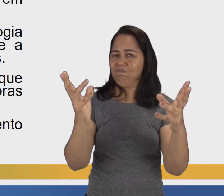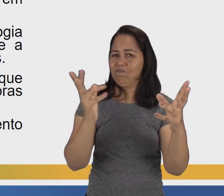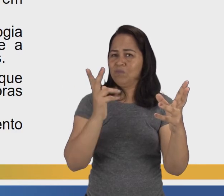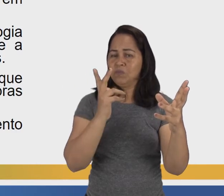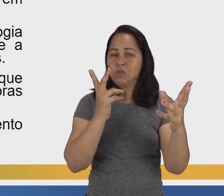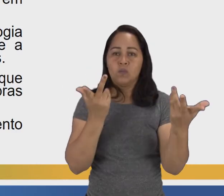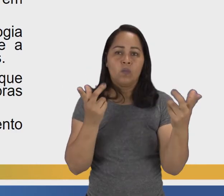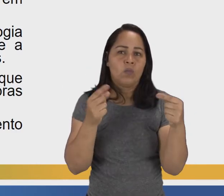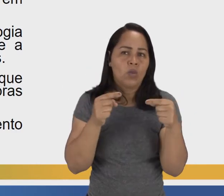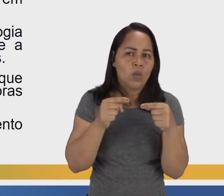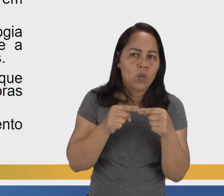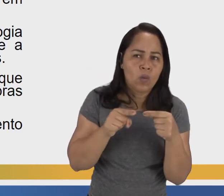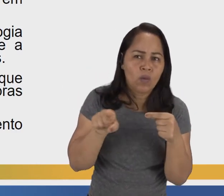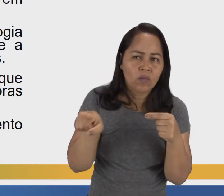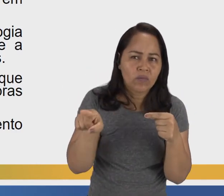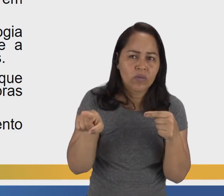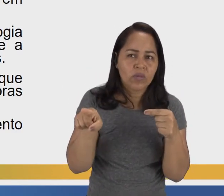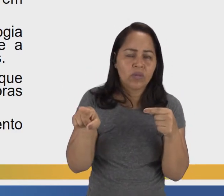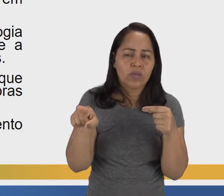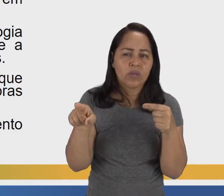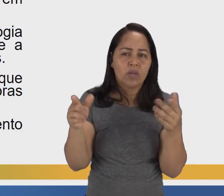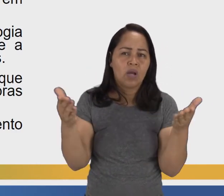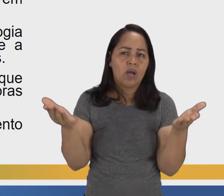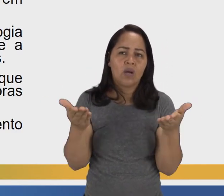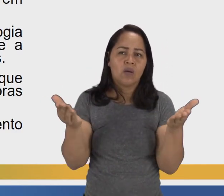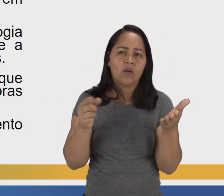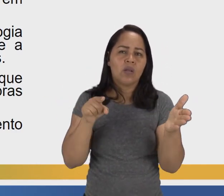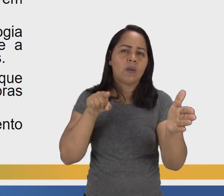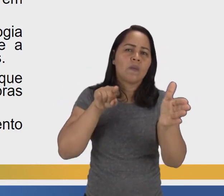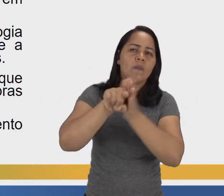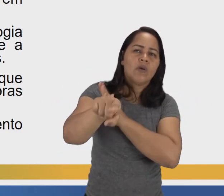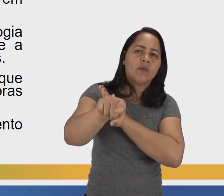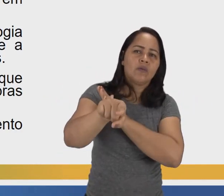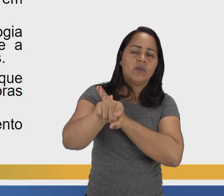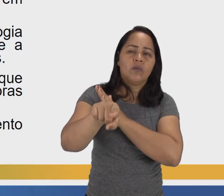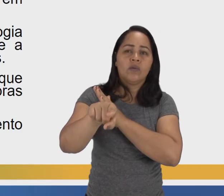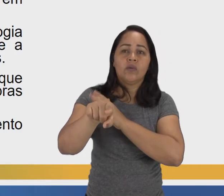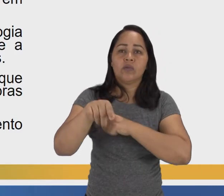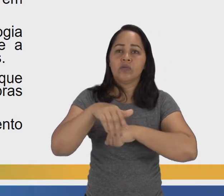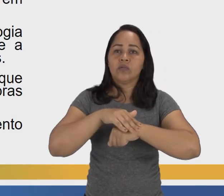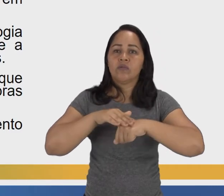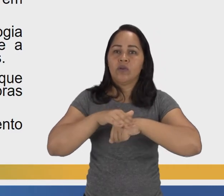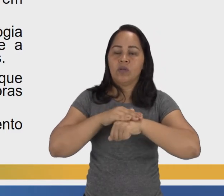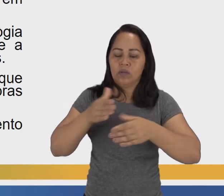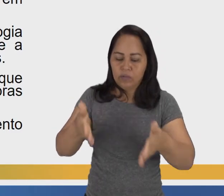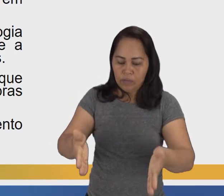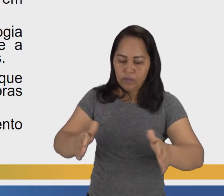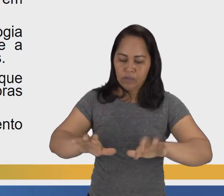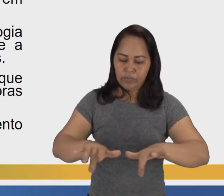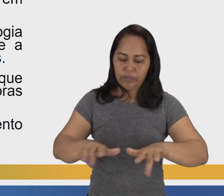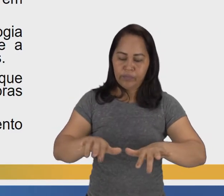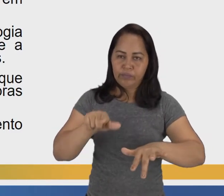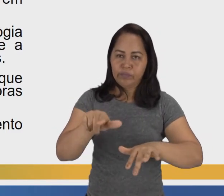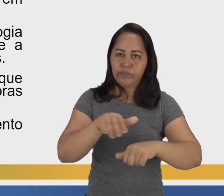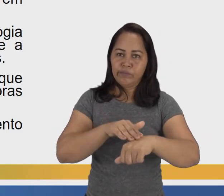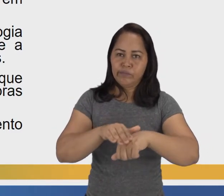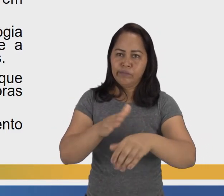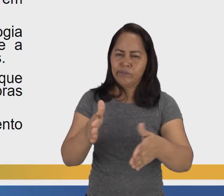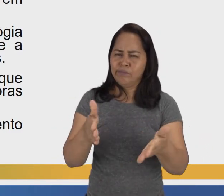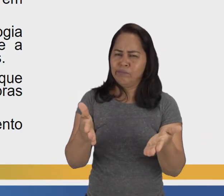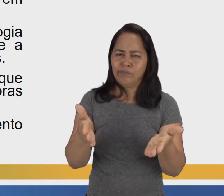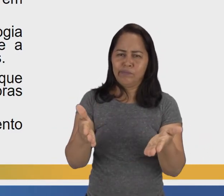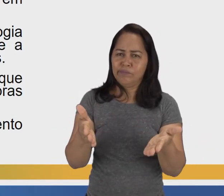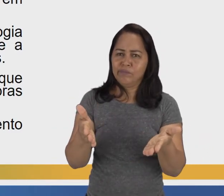¿No coincide con vos? ¿Y a vos? ¿Quién te preguntou? Estou hablando com mi notebook. Ou seja,